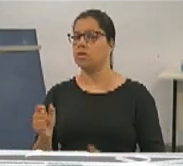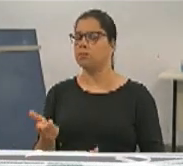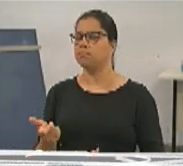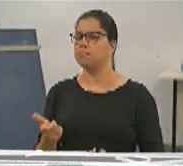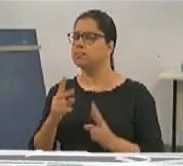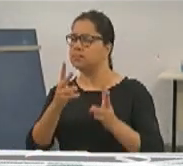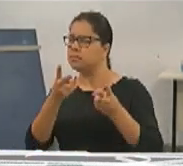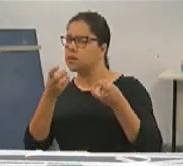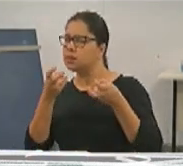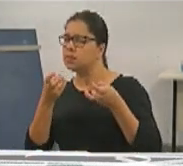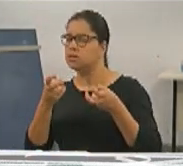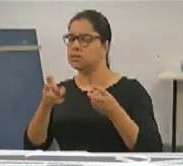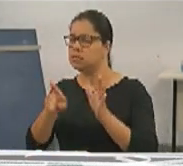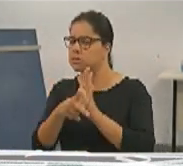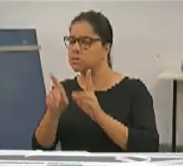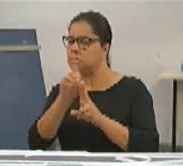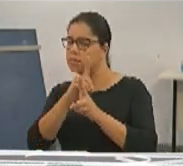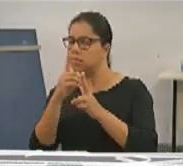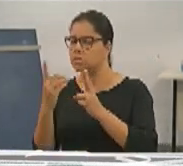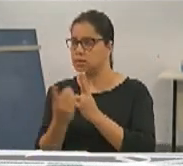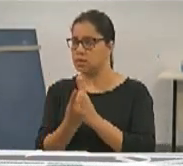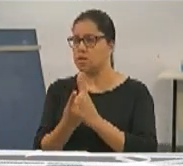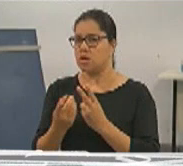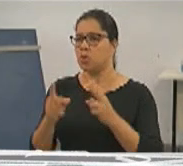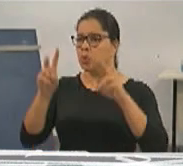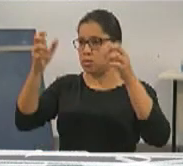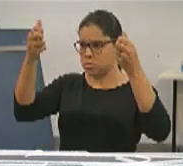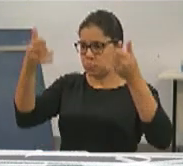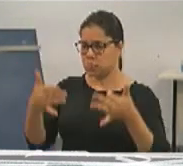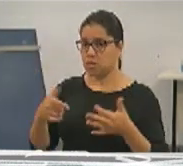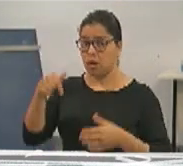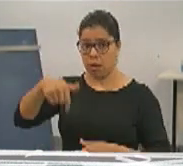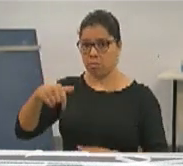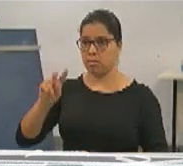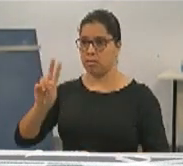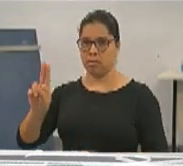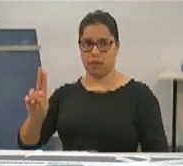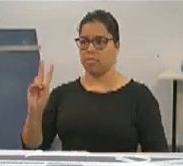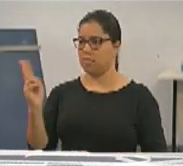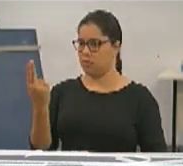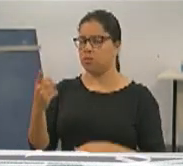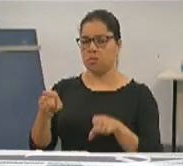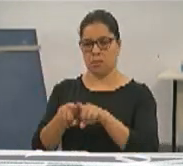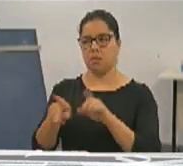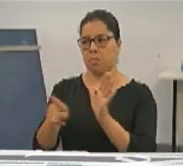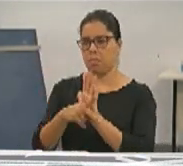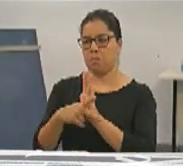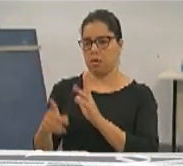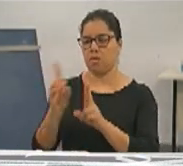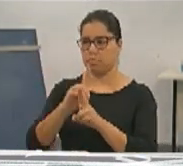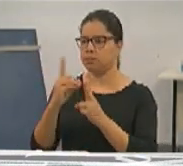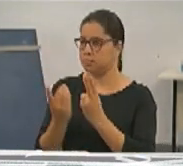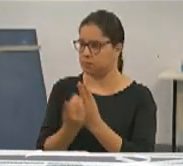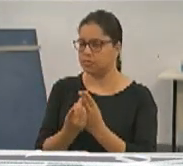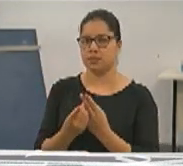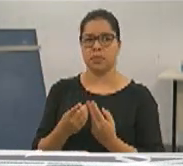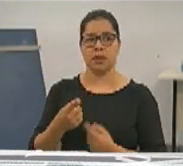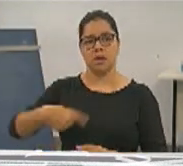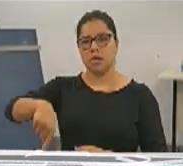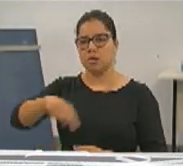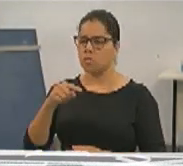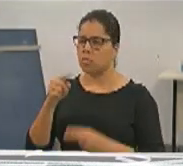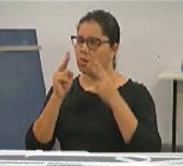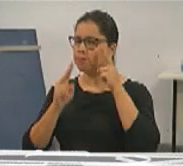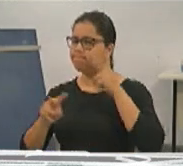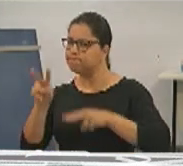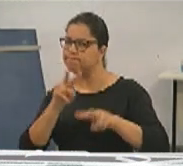para a universidade, quando eu digo universidade, HU, que é a estrutura também da UFGD, a partir de uma outra perspectiva. Né?